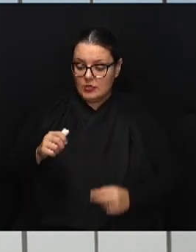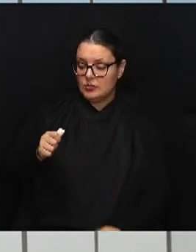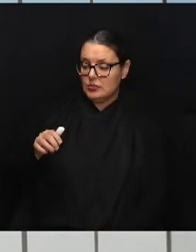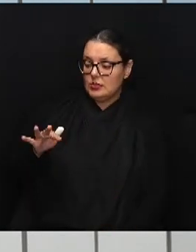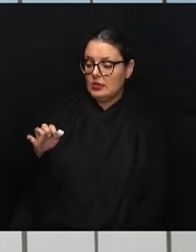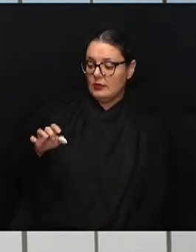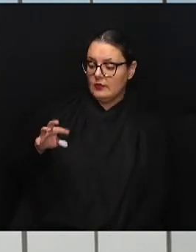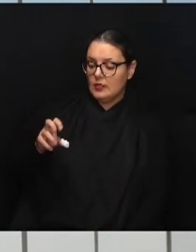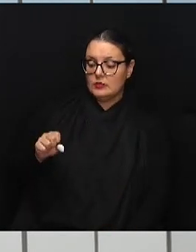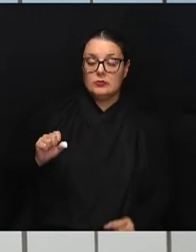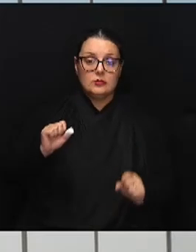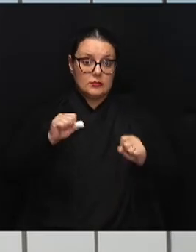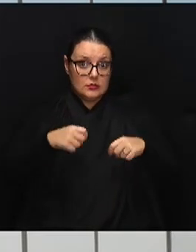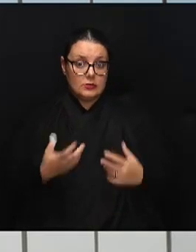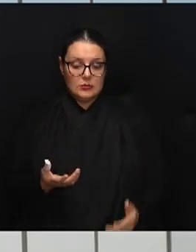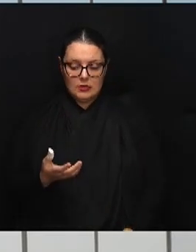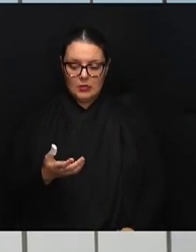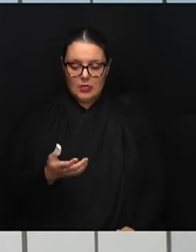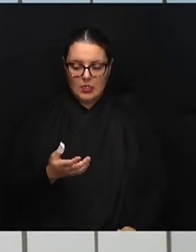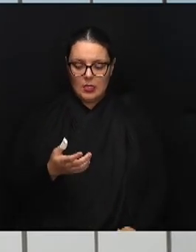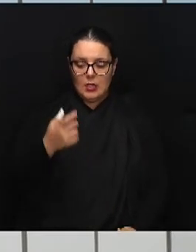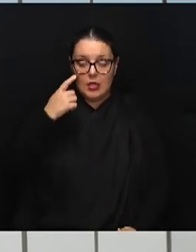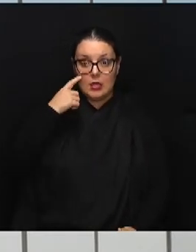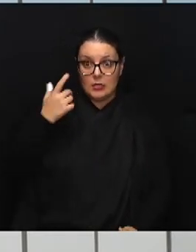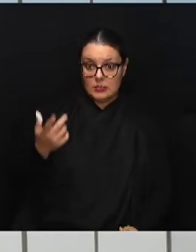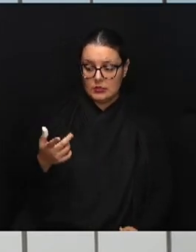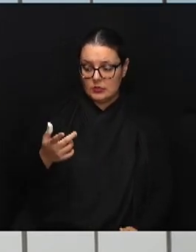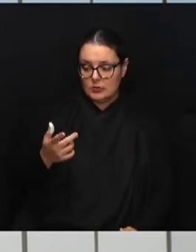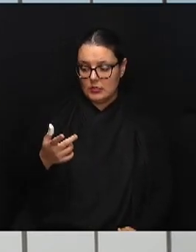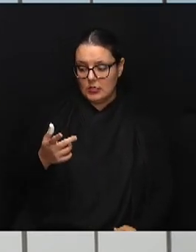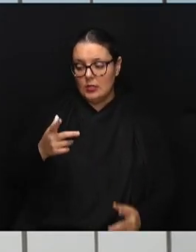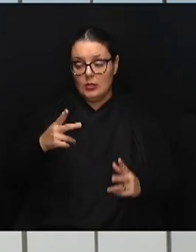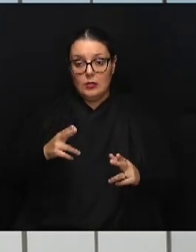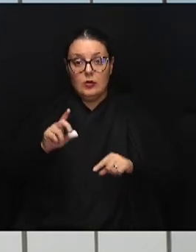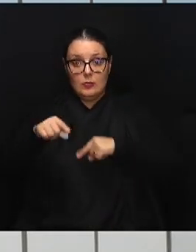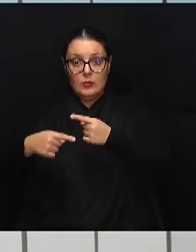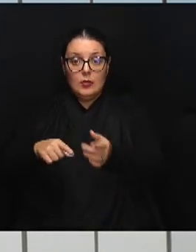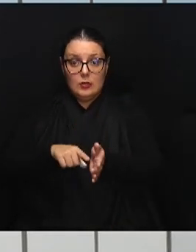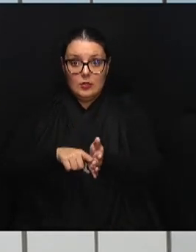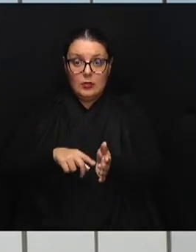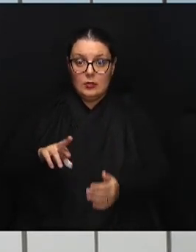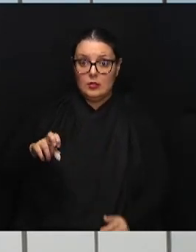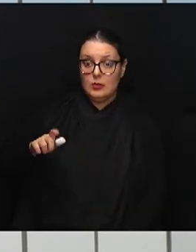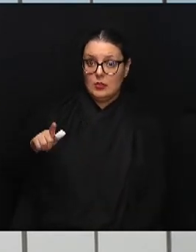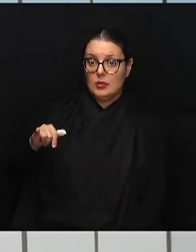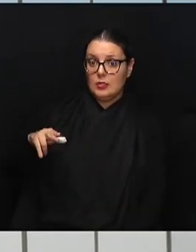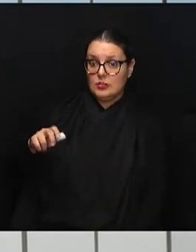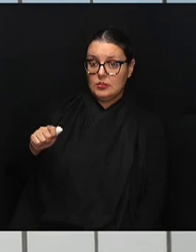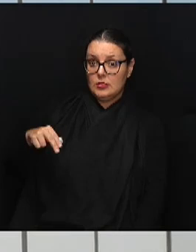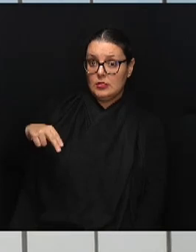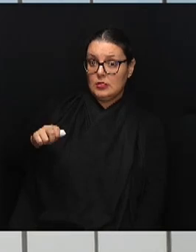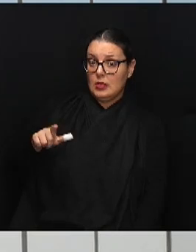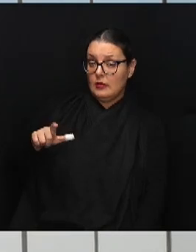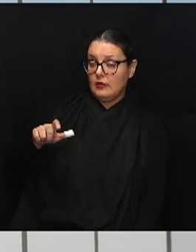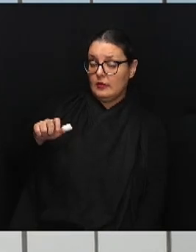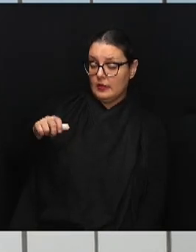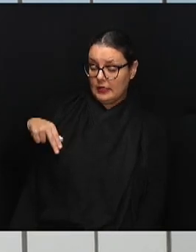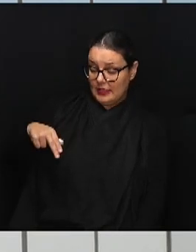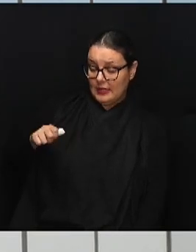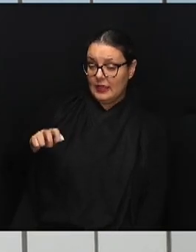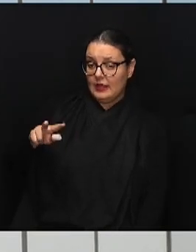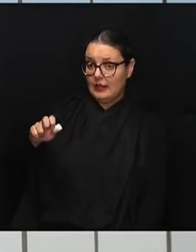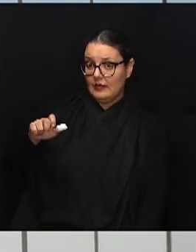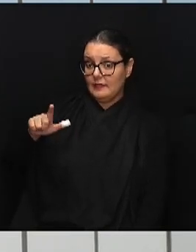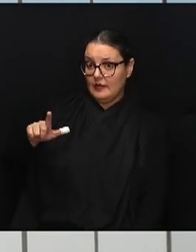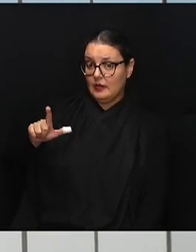Sim. A tendência, como diz uma outra pesquisadora, Regina Navarro Lins, a tendência é que